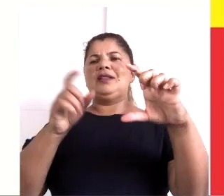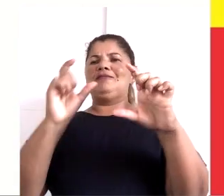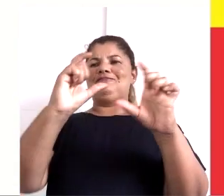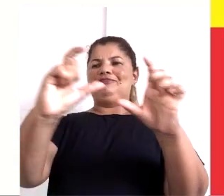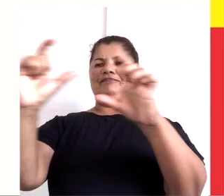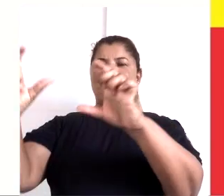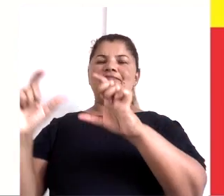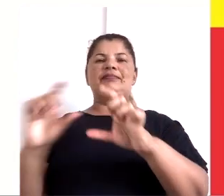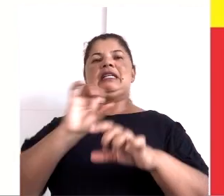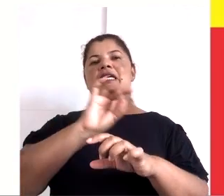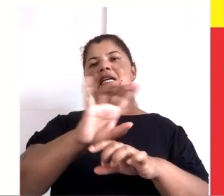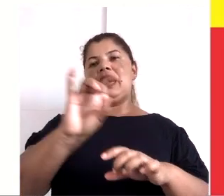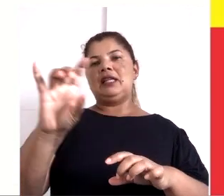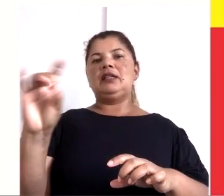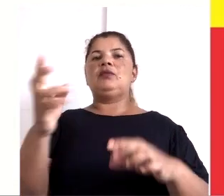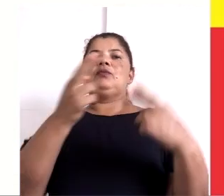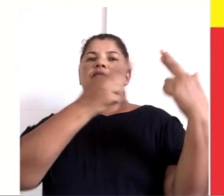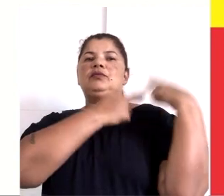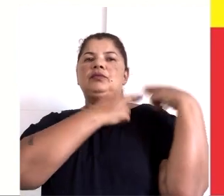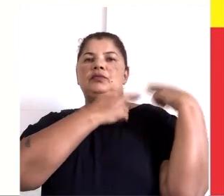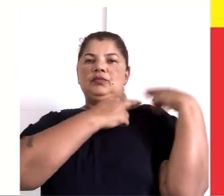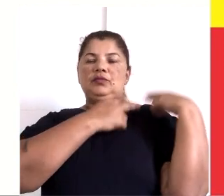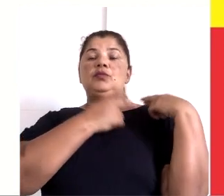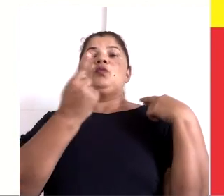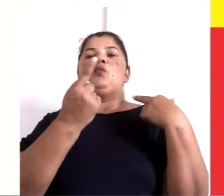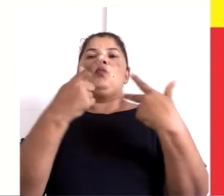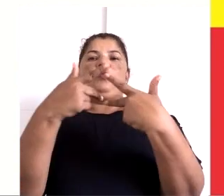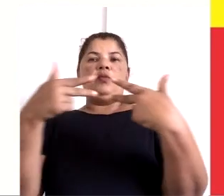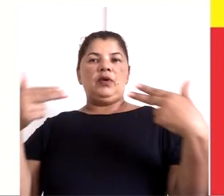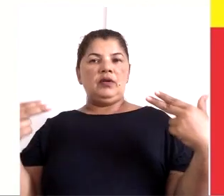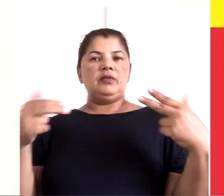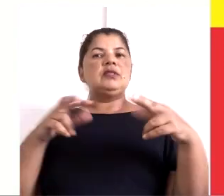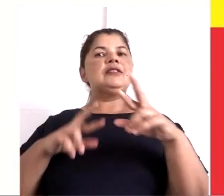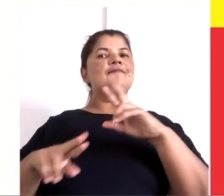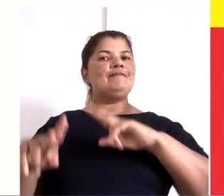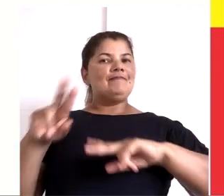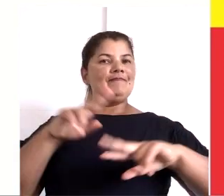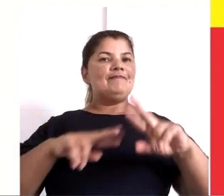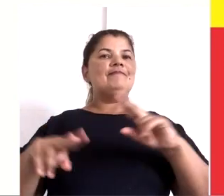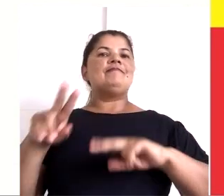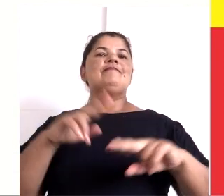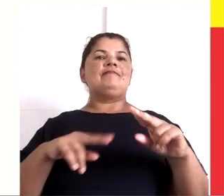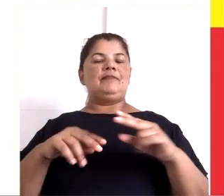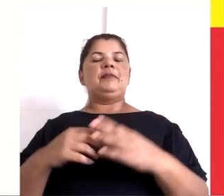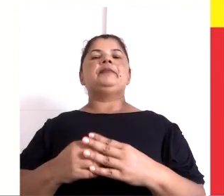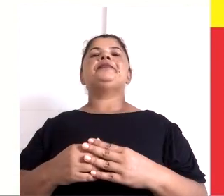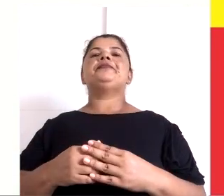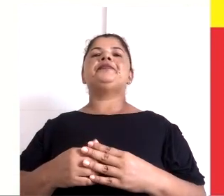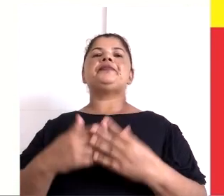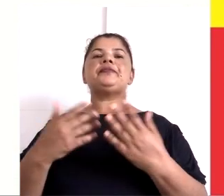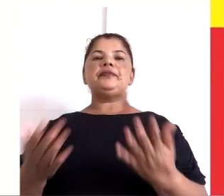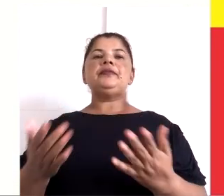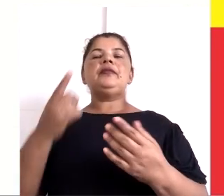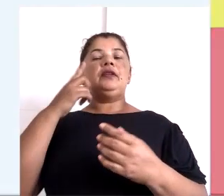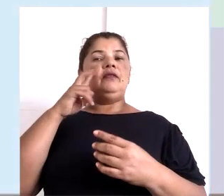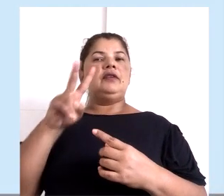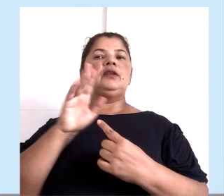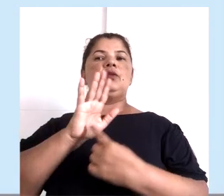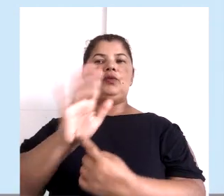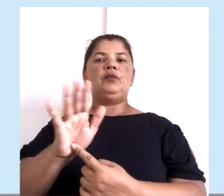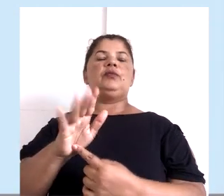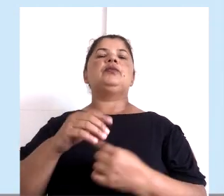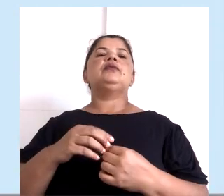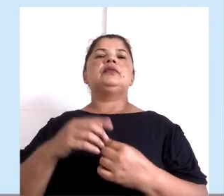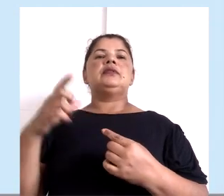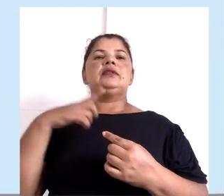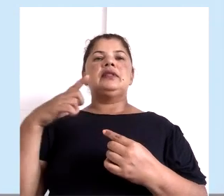gente vai ver que cada um aí tem uma função diferente, a gente vai entender como é que isso funciona. Olha para mim, sétimo ano. Então, a